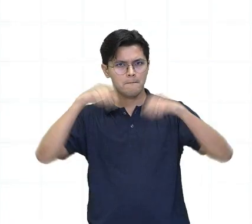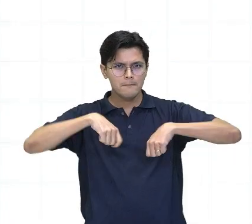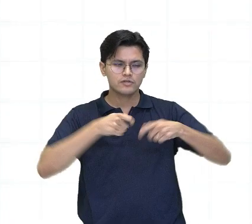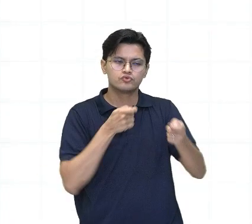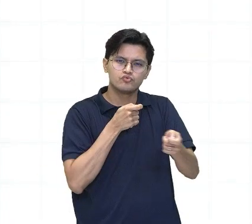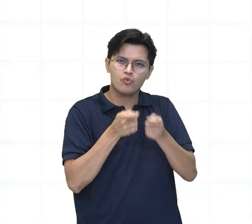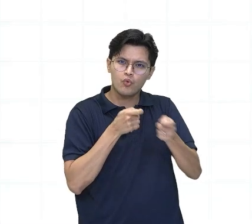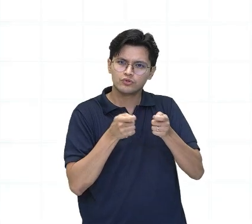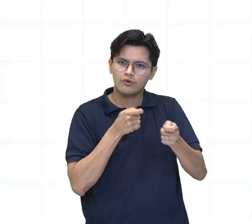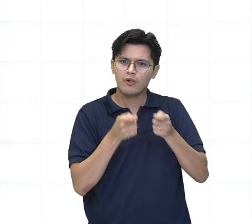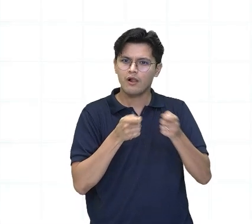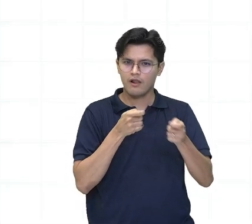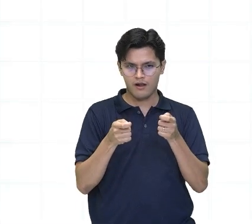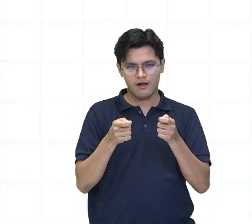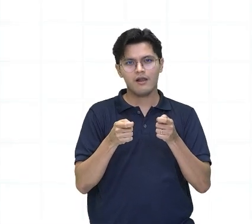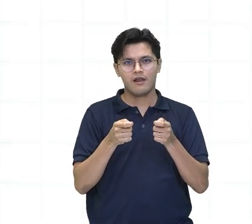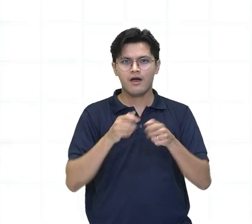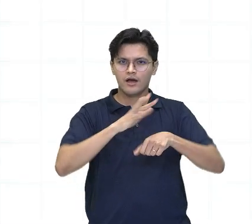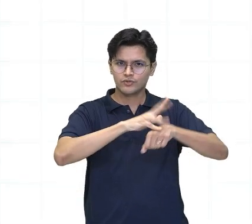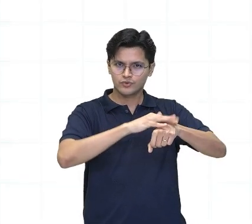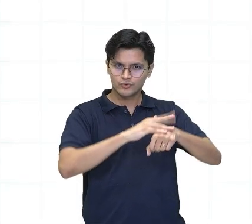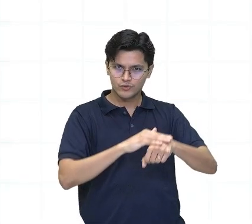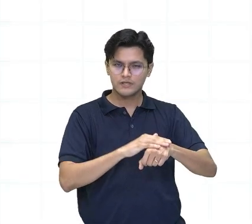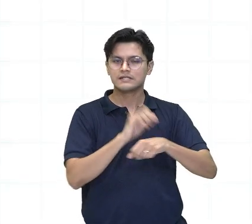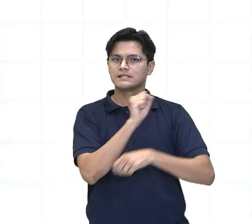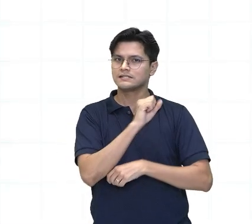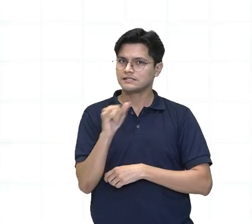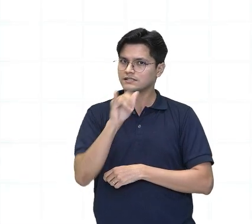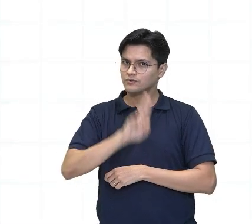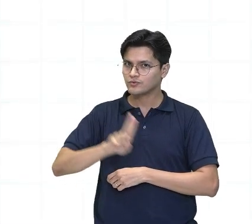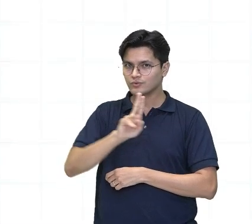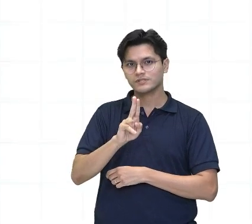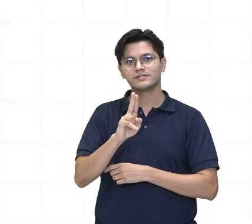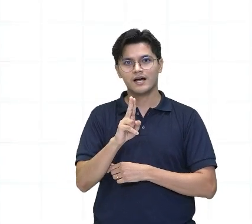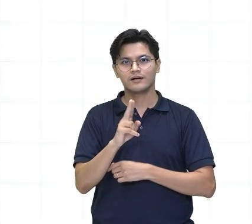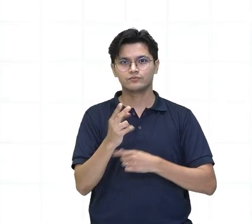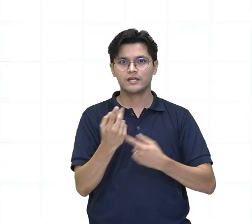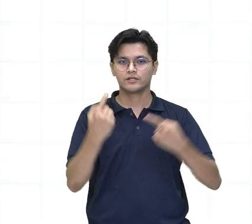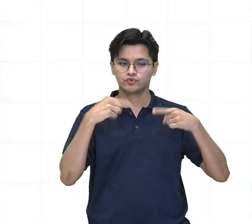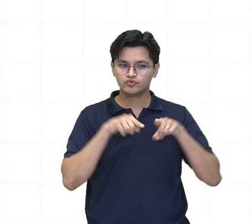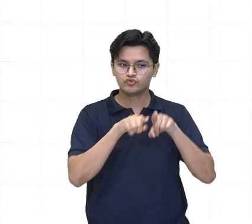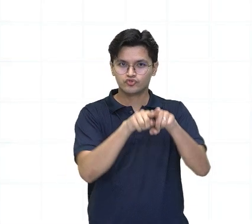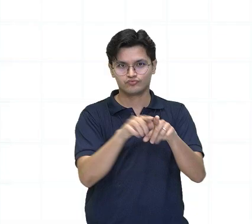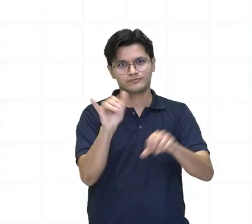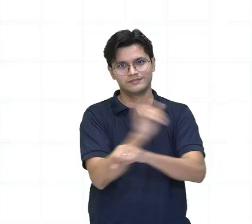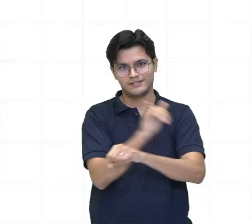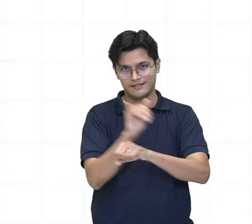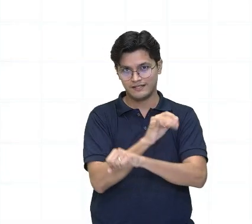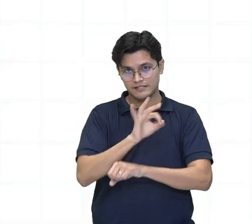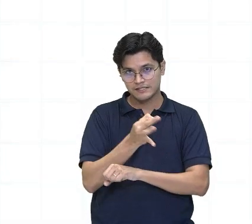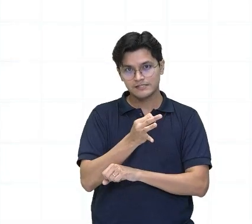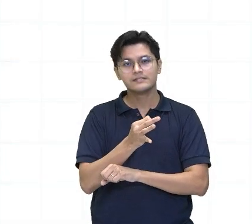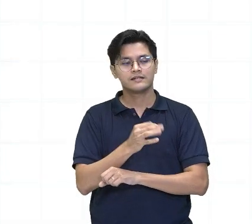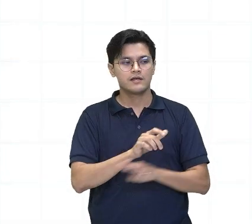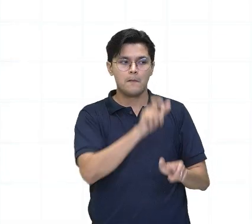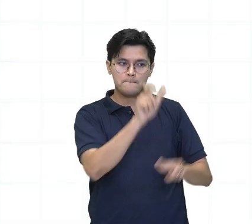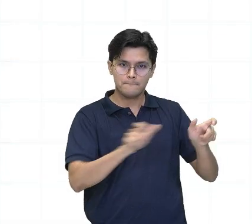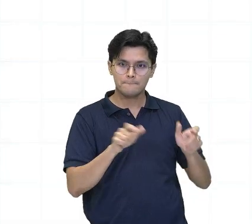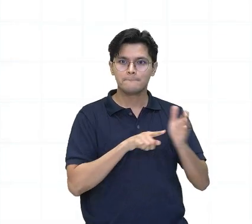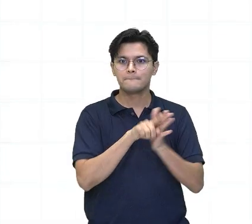controle dessas arboviroses quando feitas de forma simultânea. Pesquisadores do Instituto de